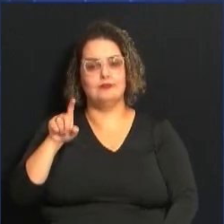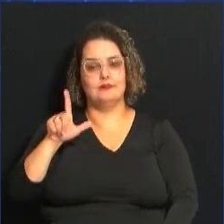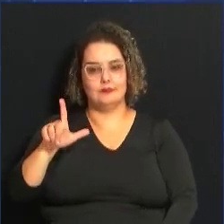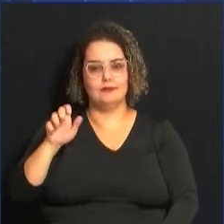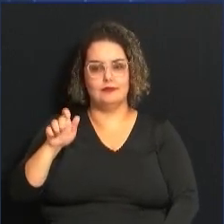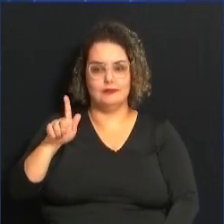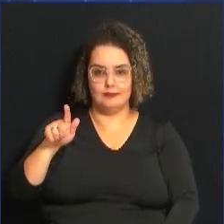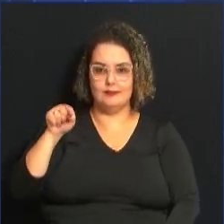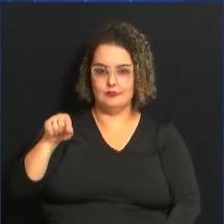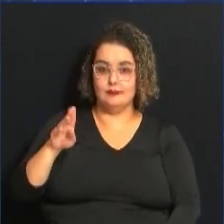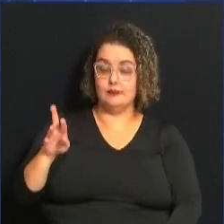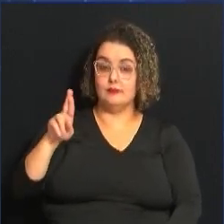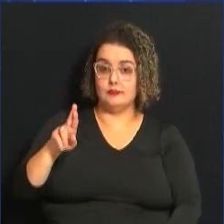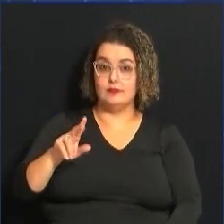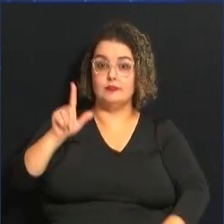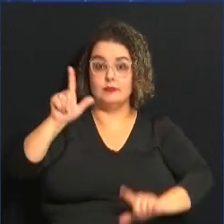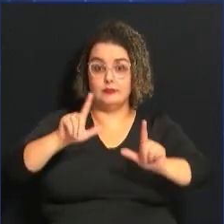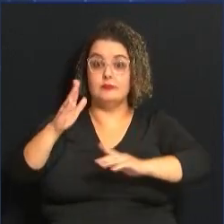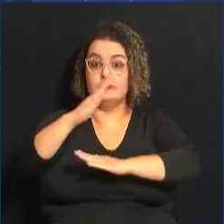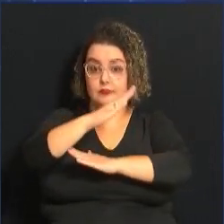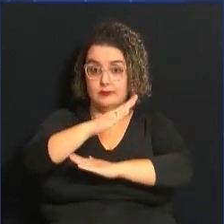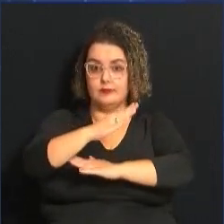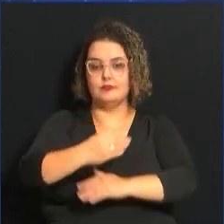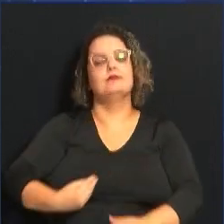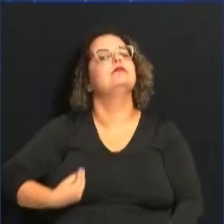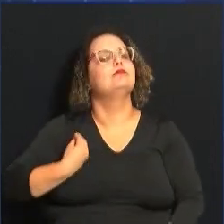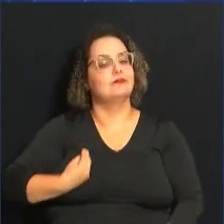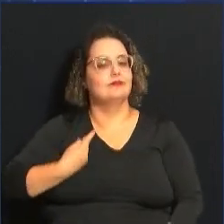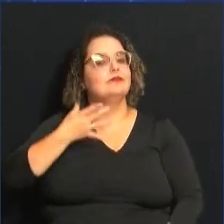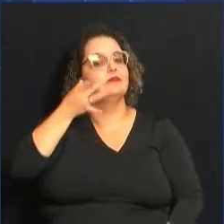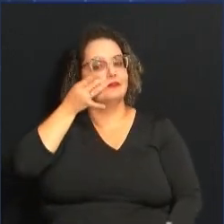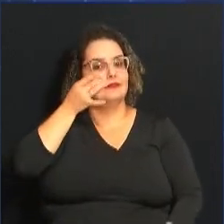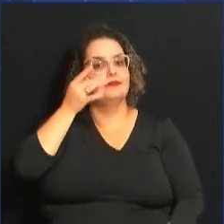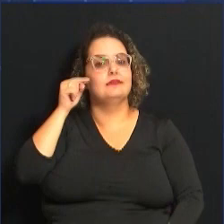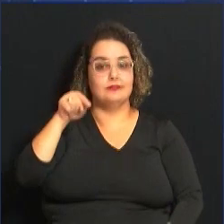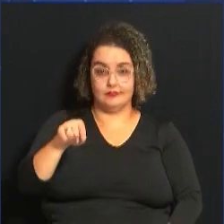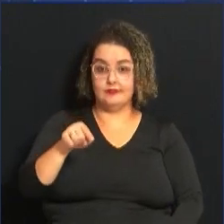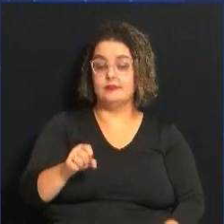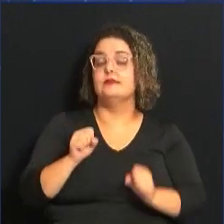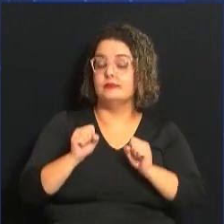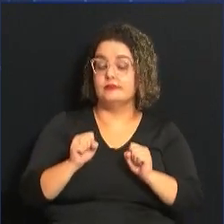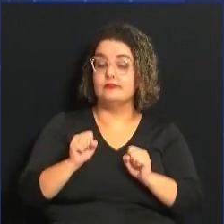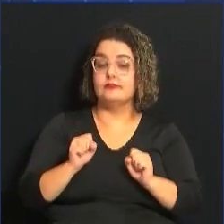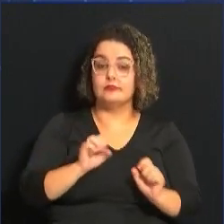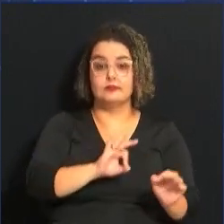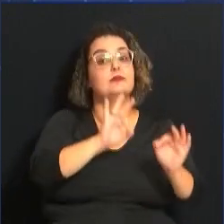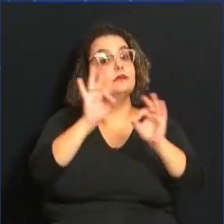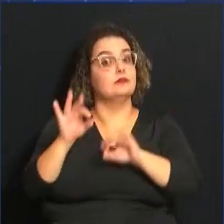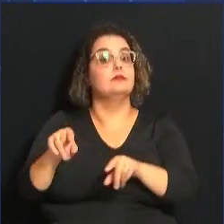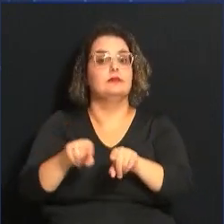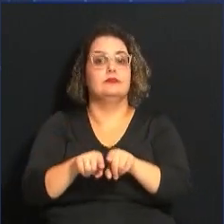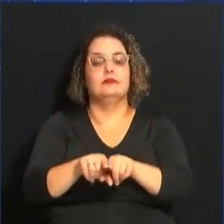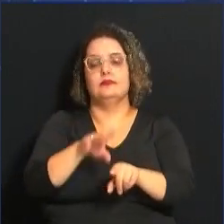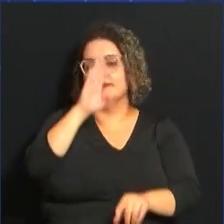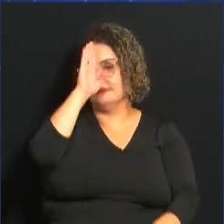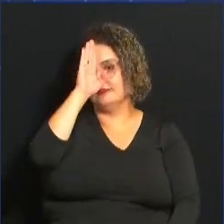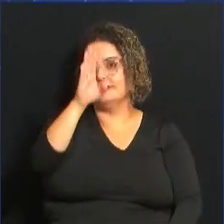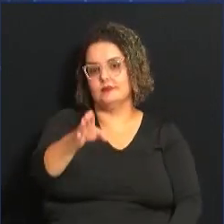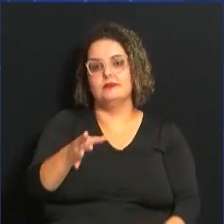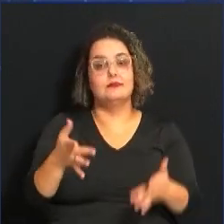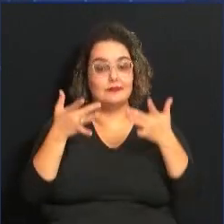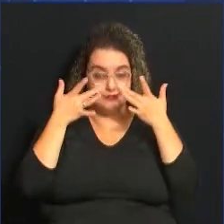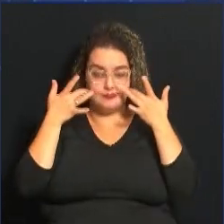campinas.sp.leg.br. A TV Câmara Campinas transmite ao vivo. E você pode acompanhar também diretamente do Teatro